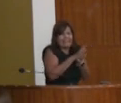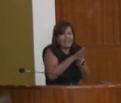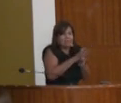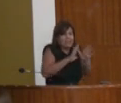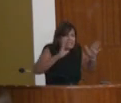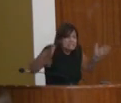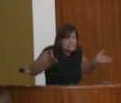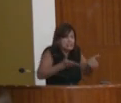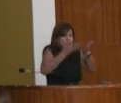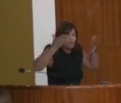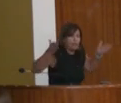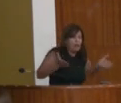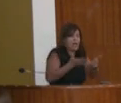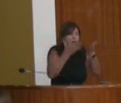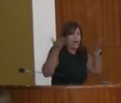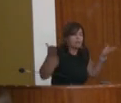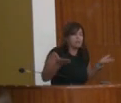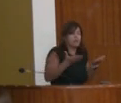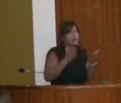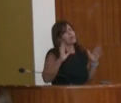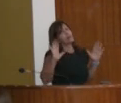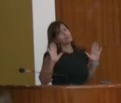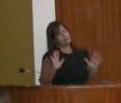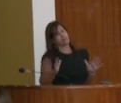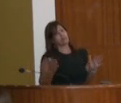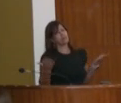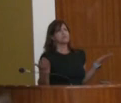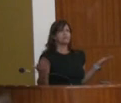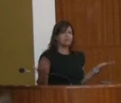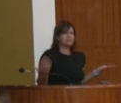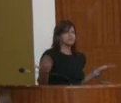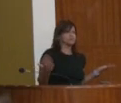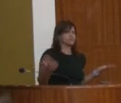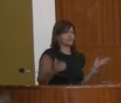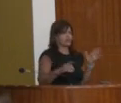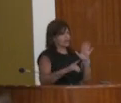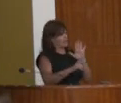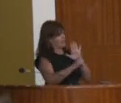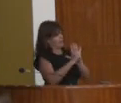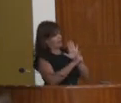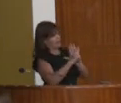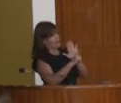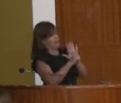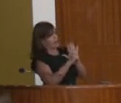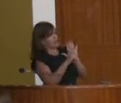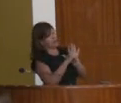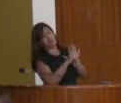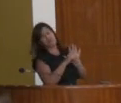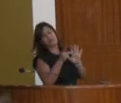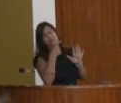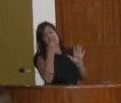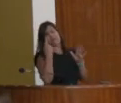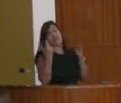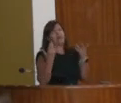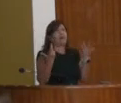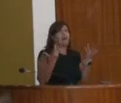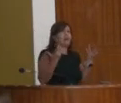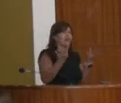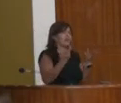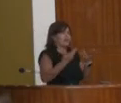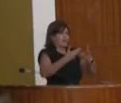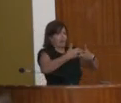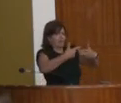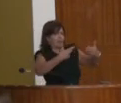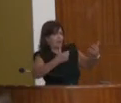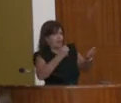mim, parece meio óbvio é que a lei não fala de caridade. Ninguém está falando